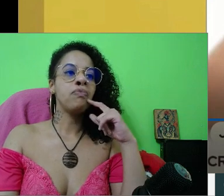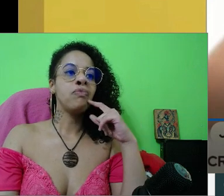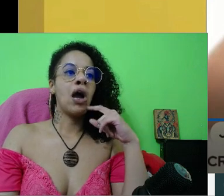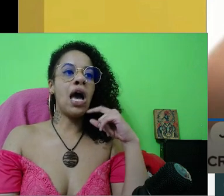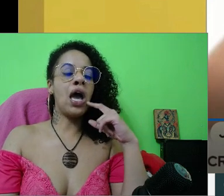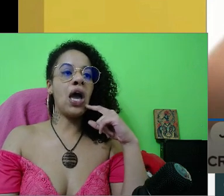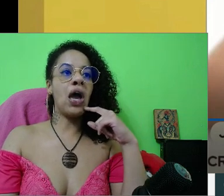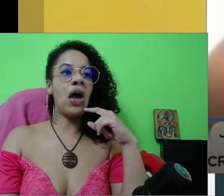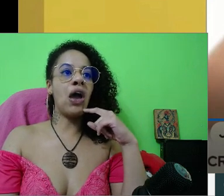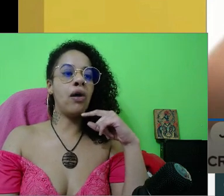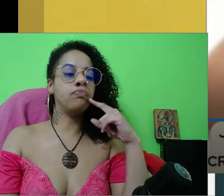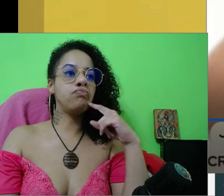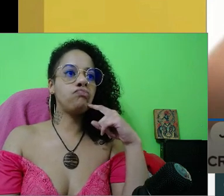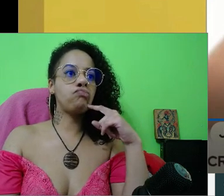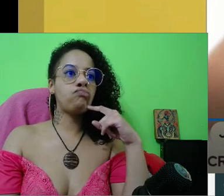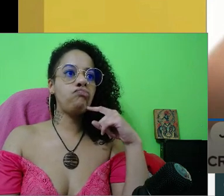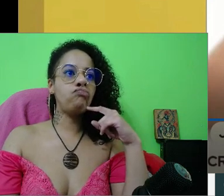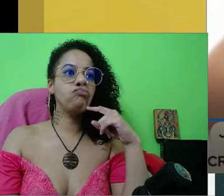mundo né